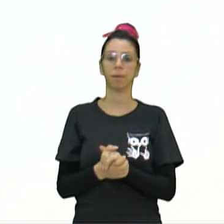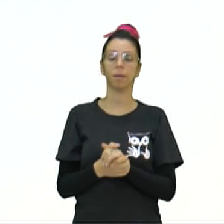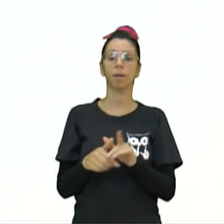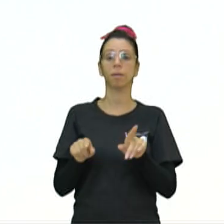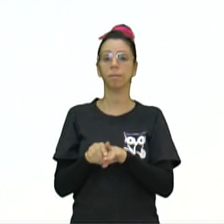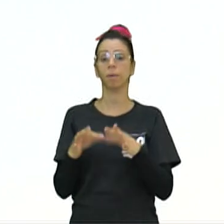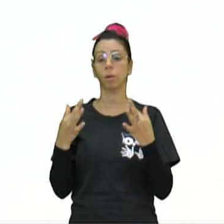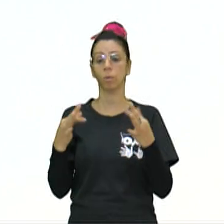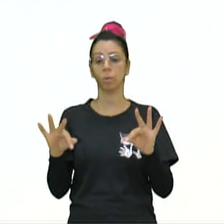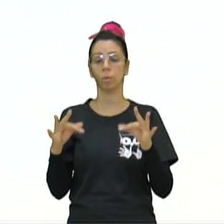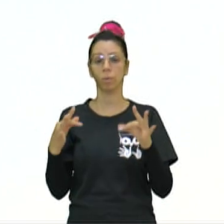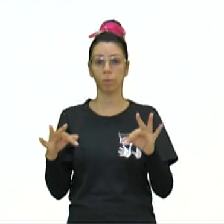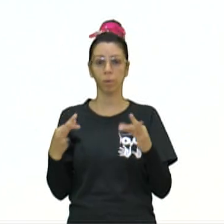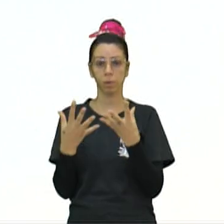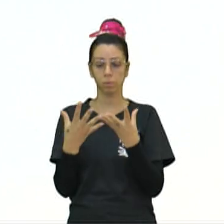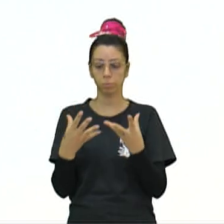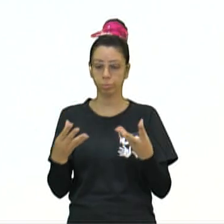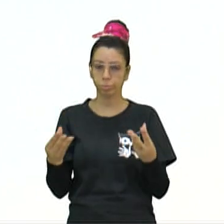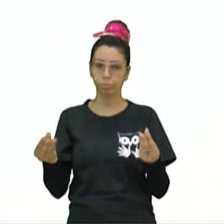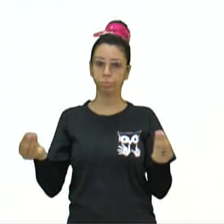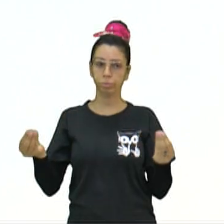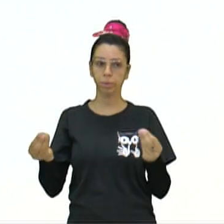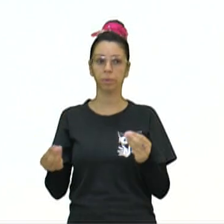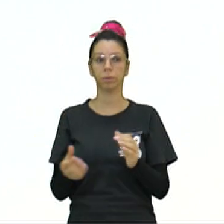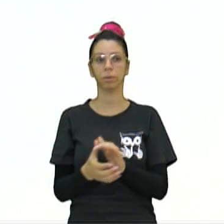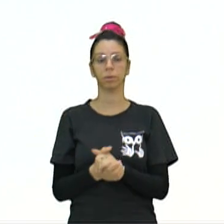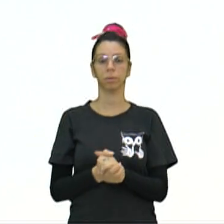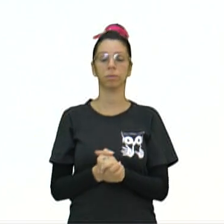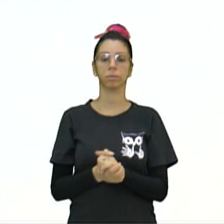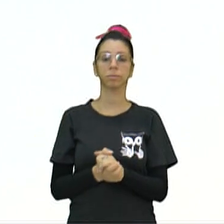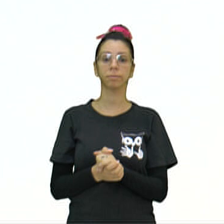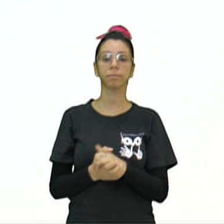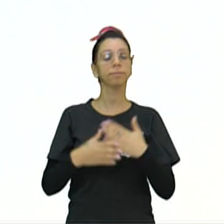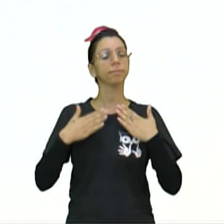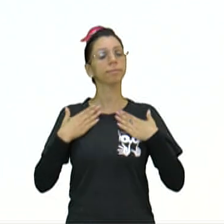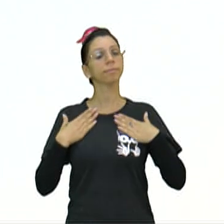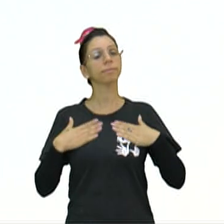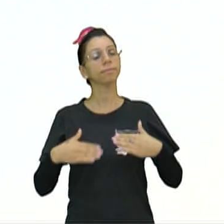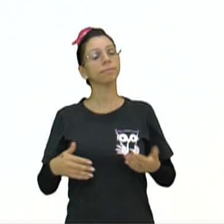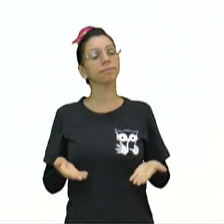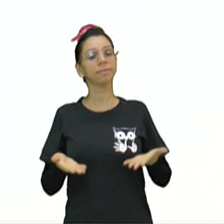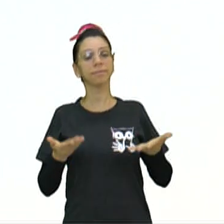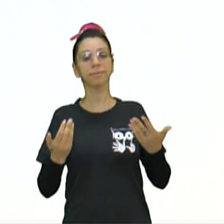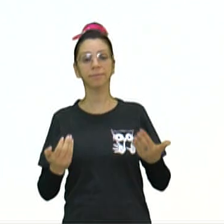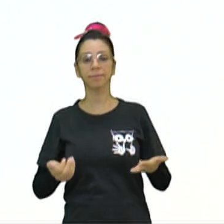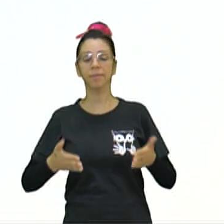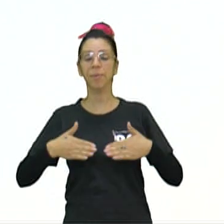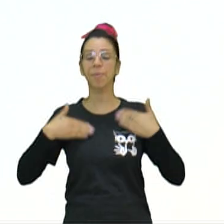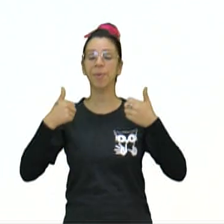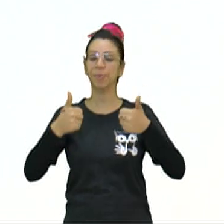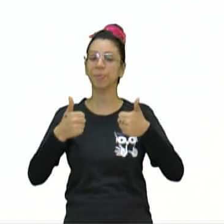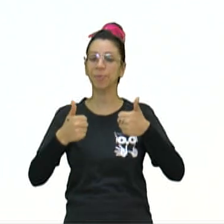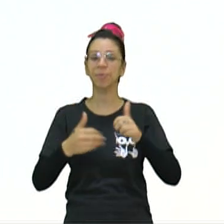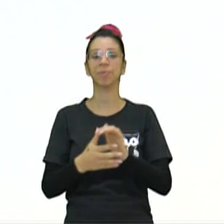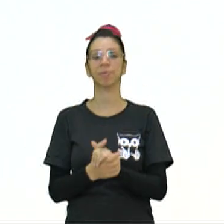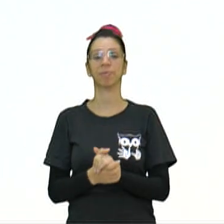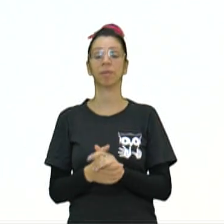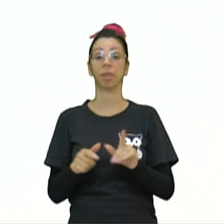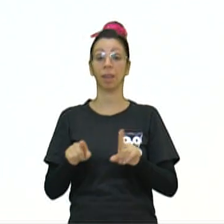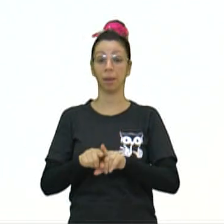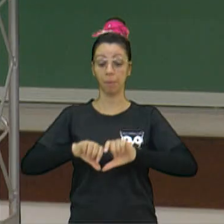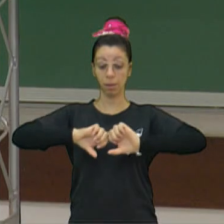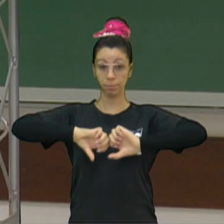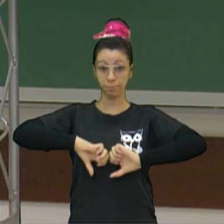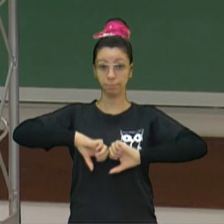dores musculares, então nas articulações, né, promove relaxamento e bem-estar, eleva a autoestima